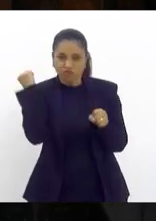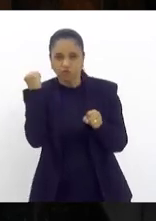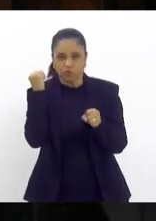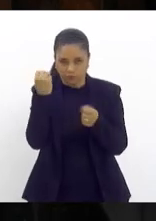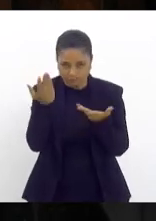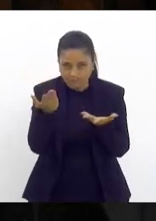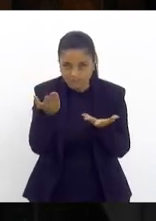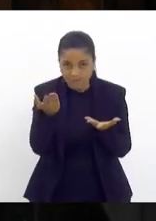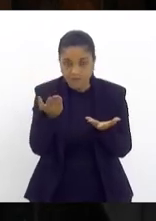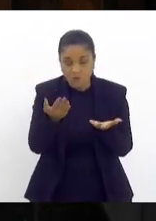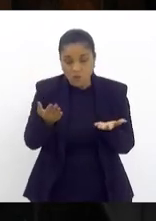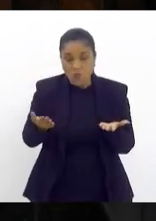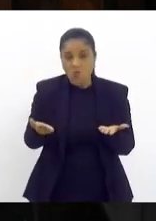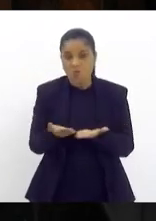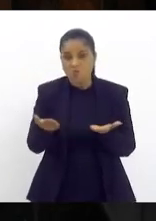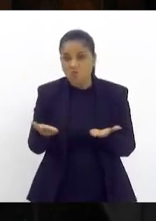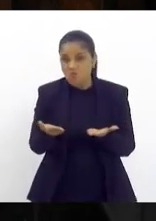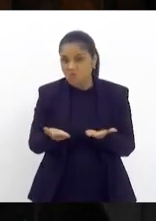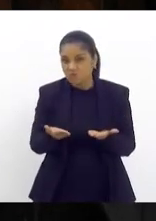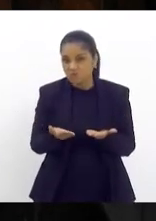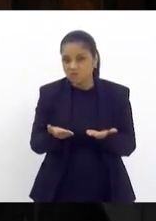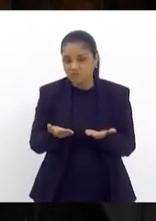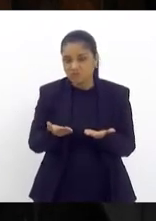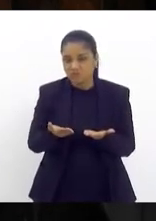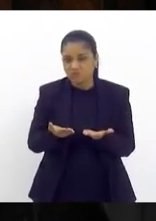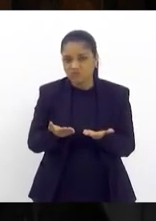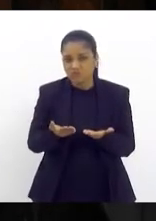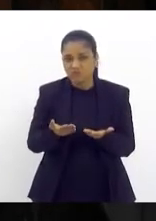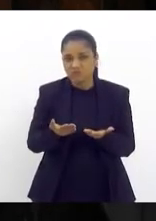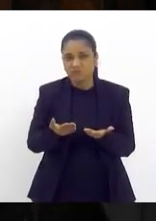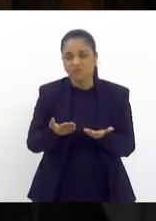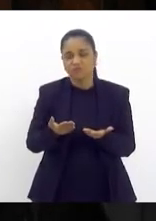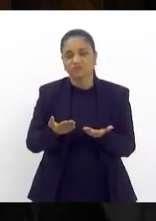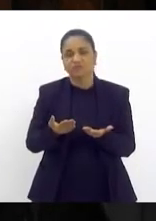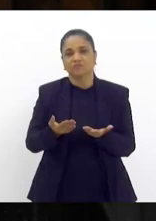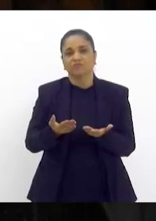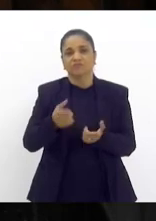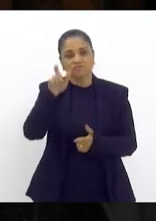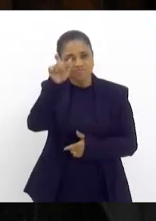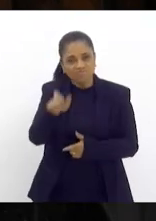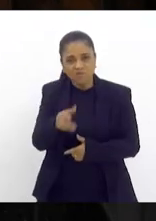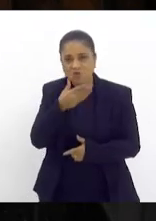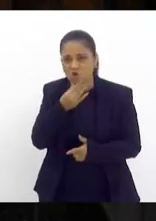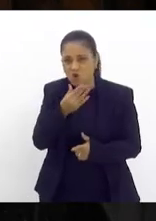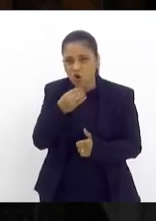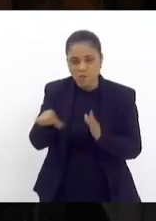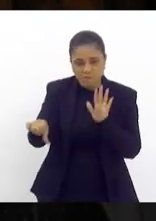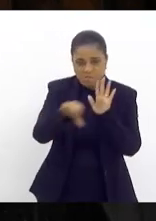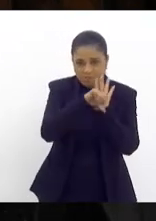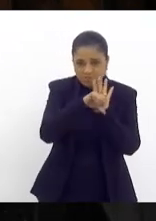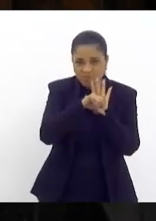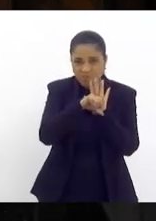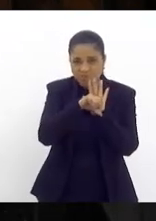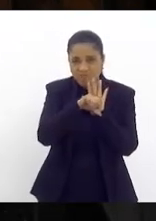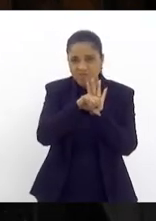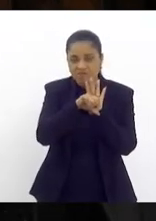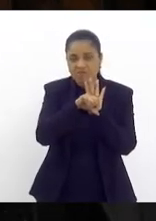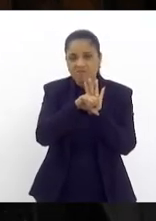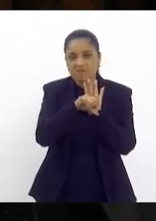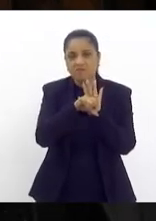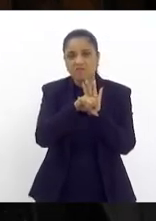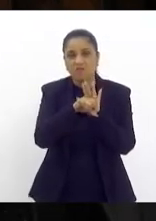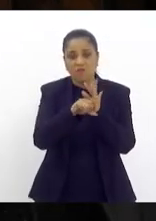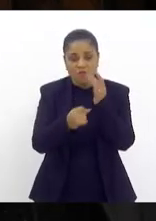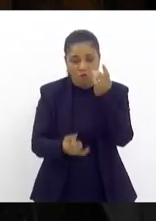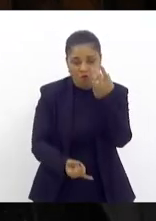de hoje, concomitantemente, um outro criminoso toca fogo num ônibus